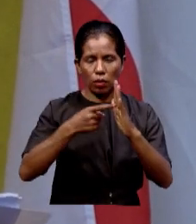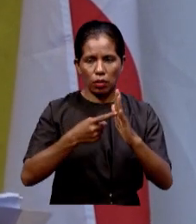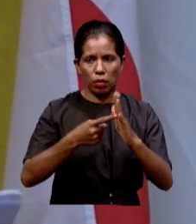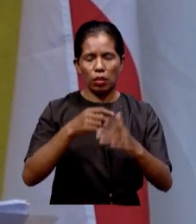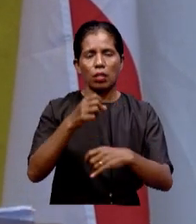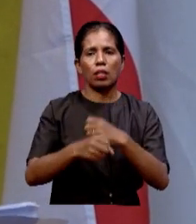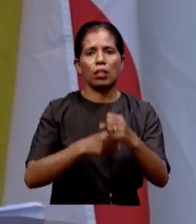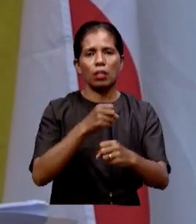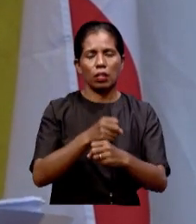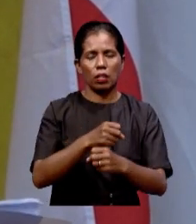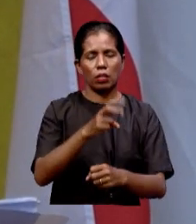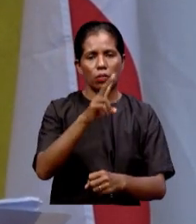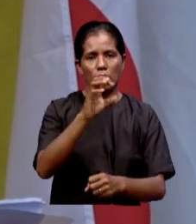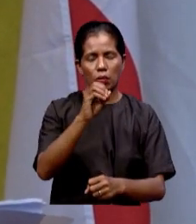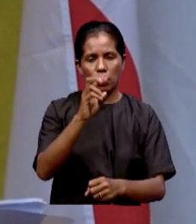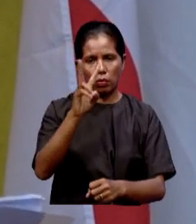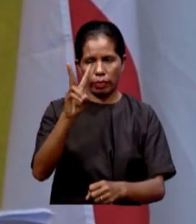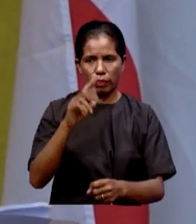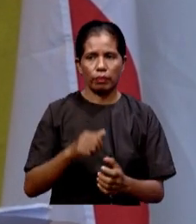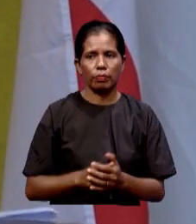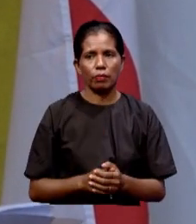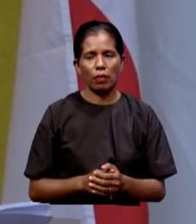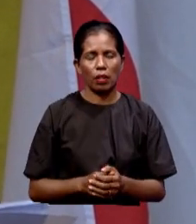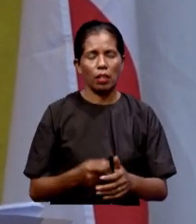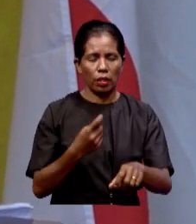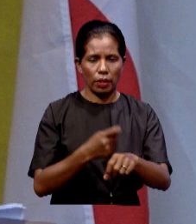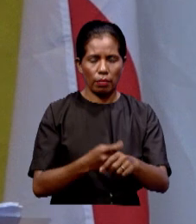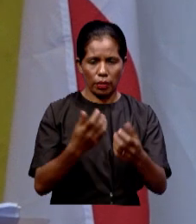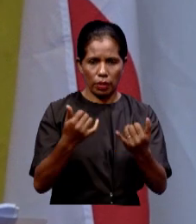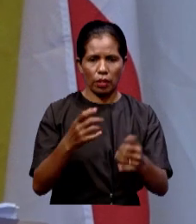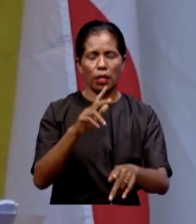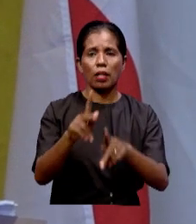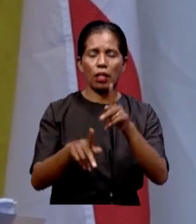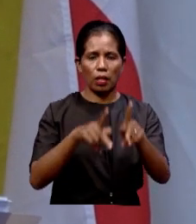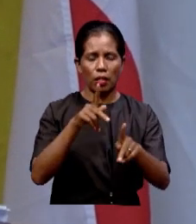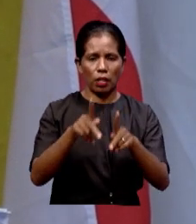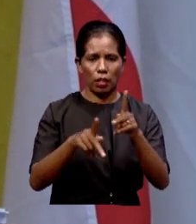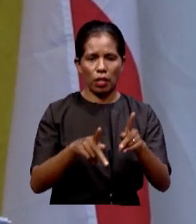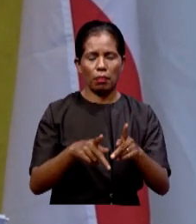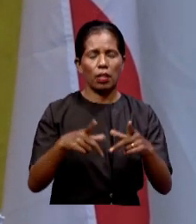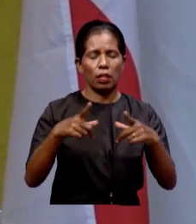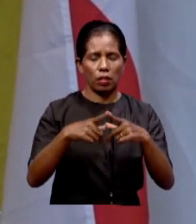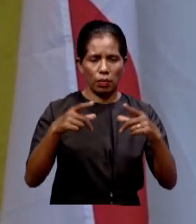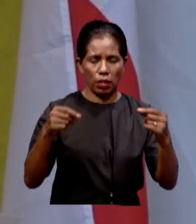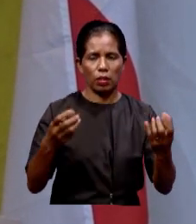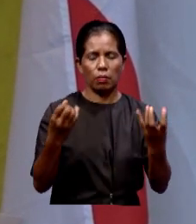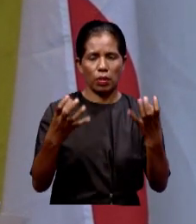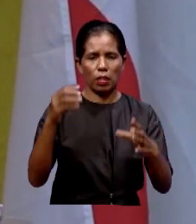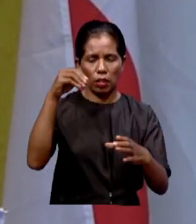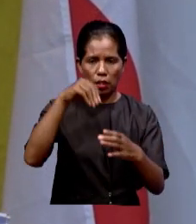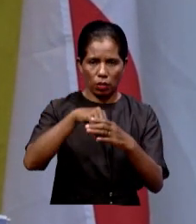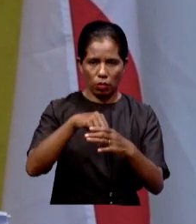tinan difundua. Deste idane, ema Japanes, Balac inclui